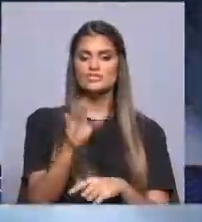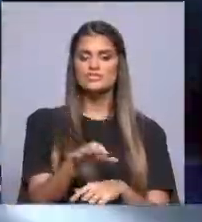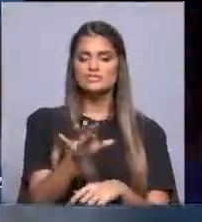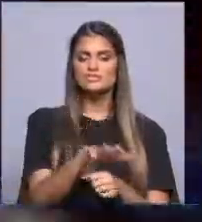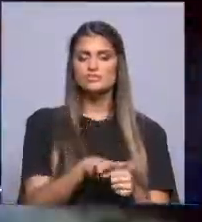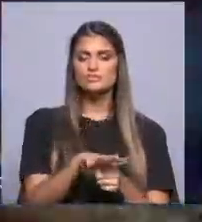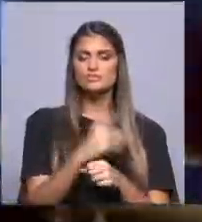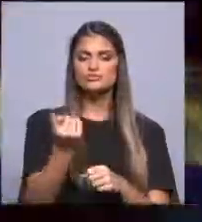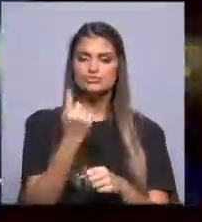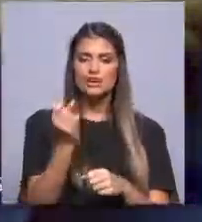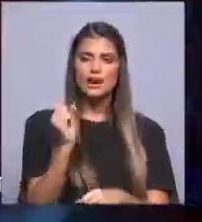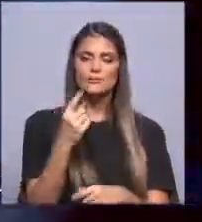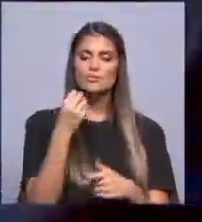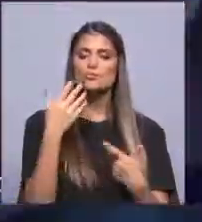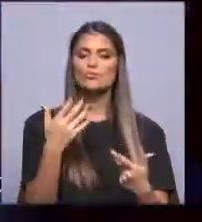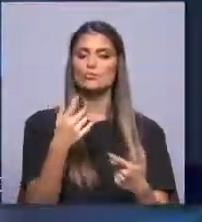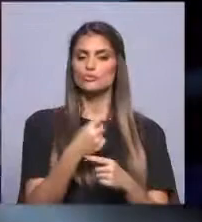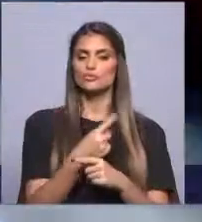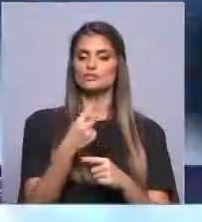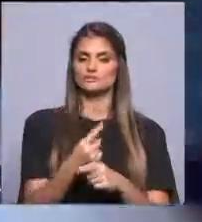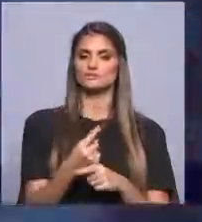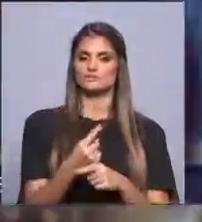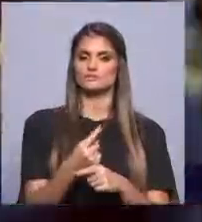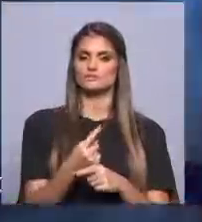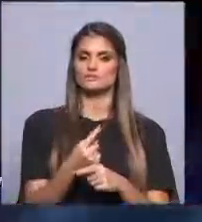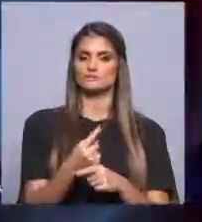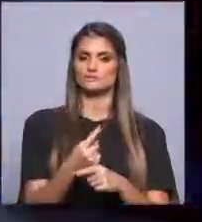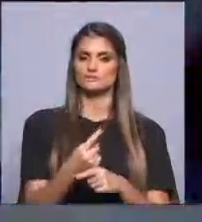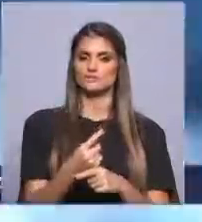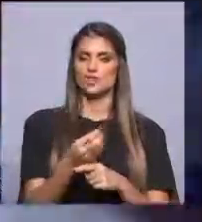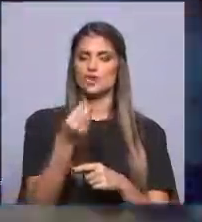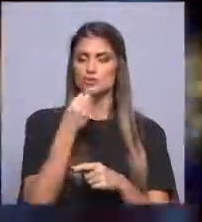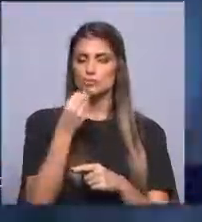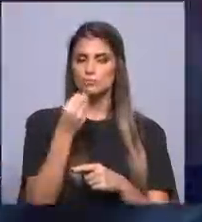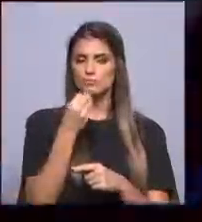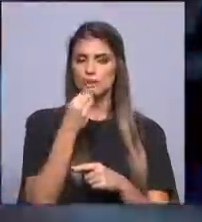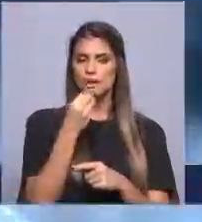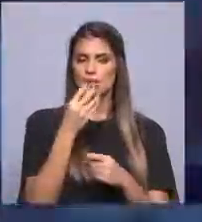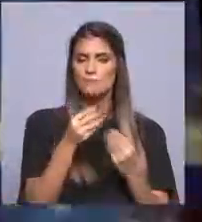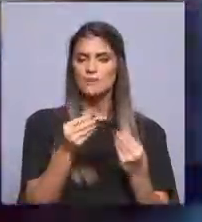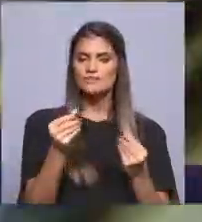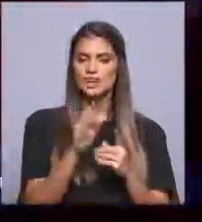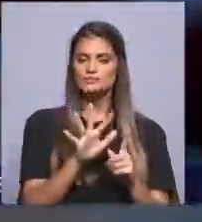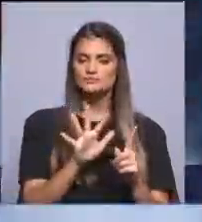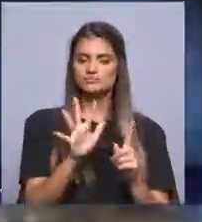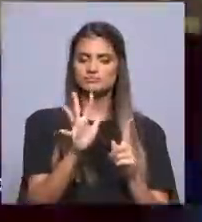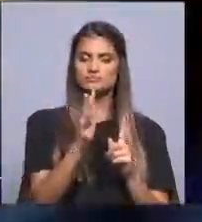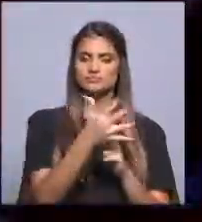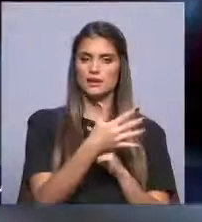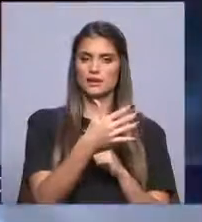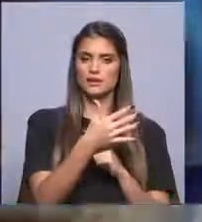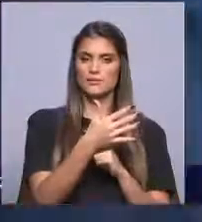muito rapidamente sobre si próprio? Porque está a comer matéria à sua proto-anã